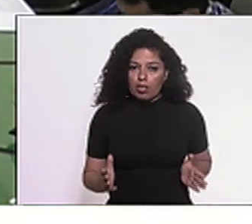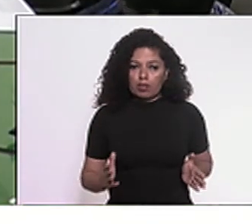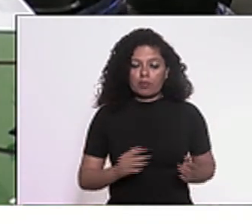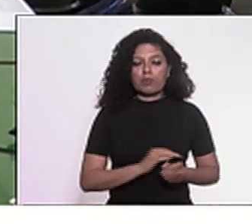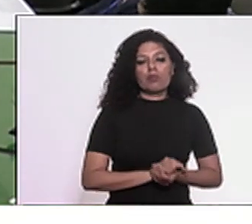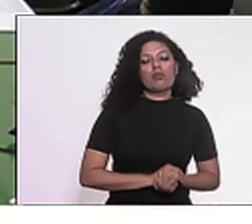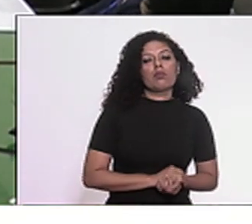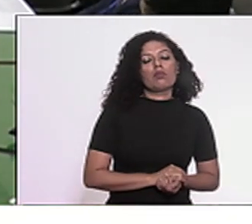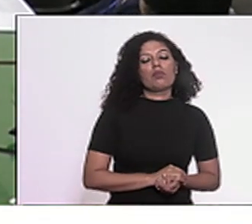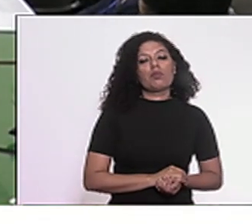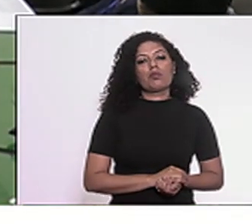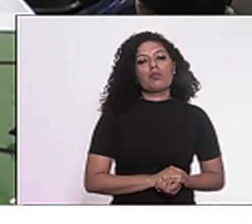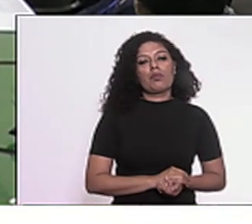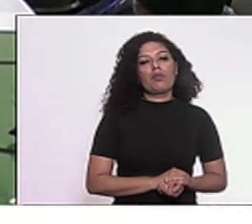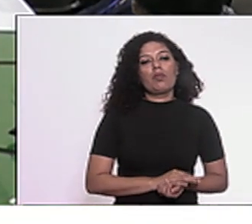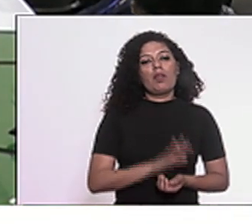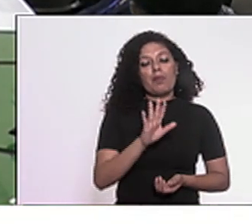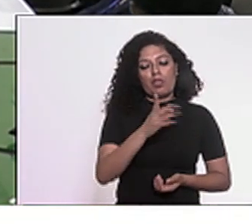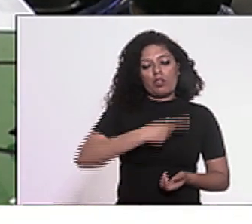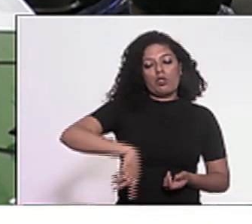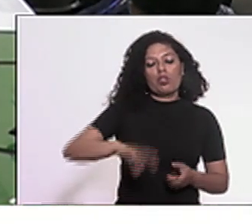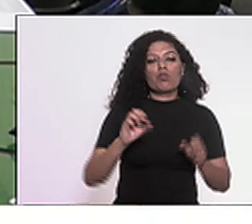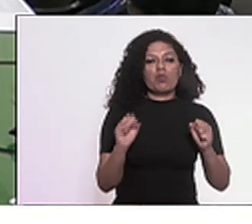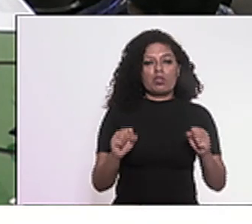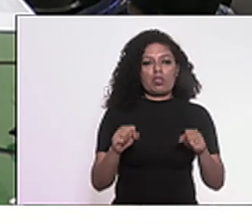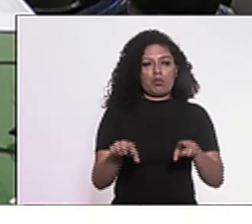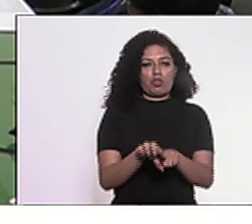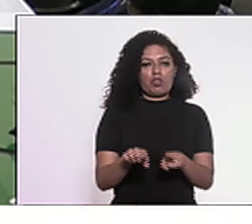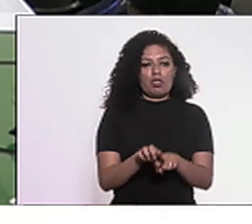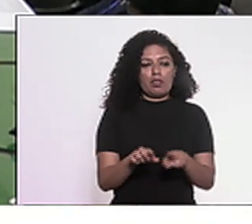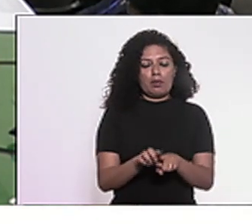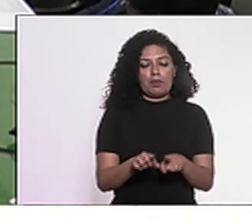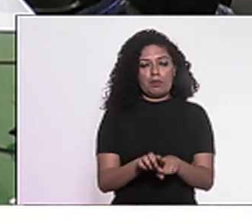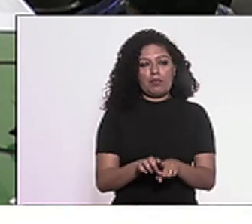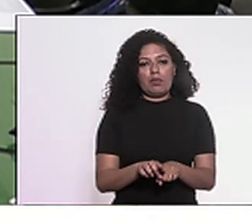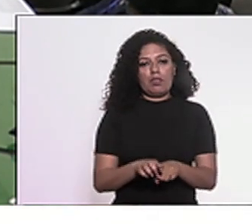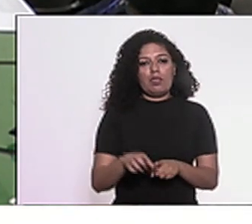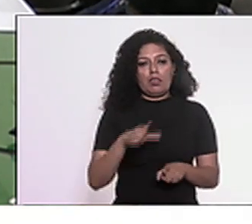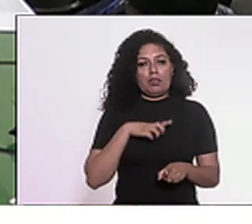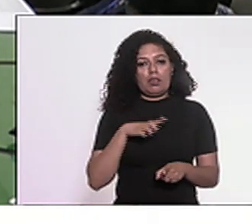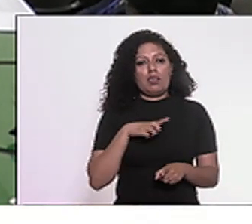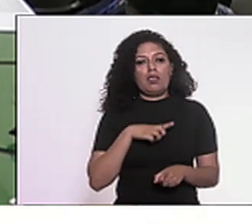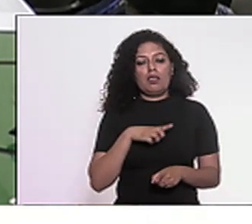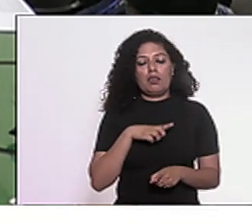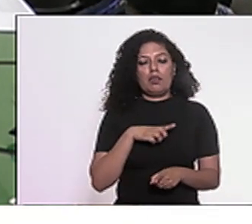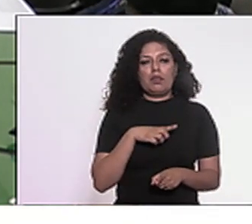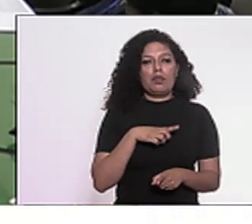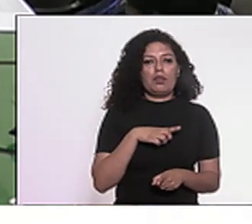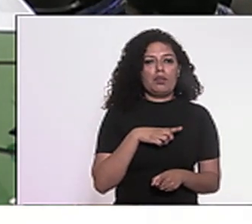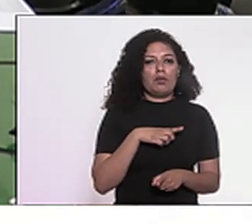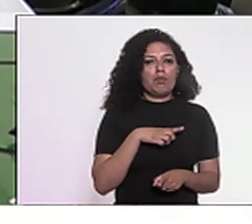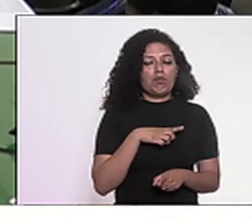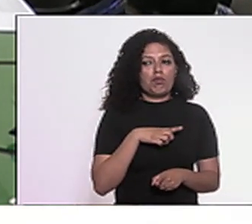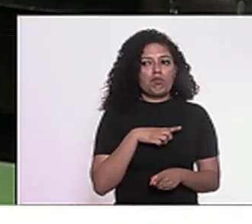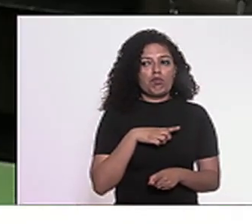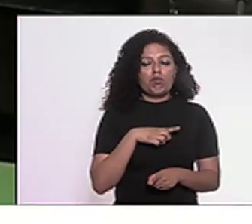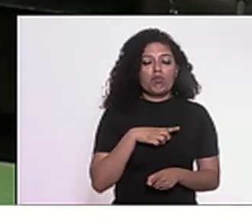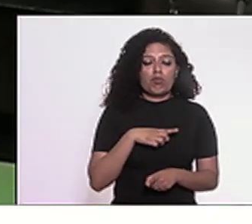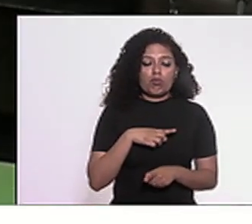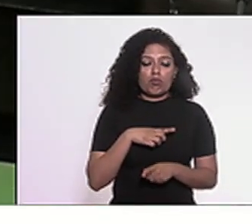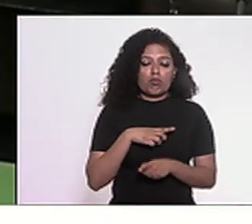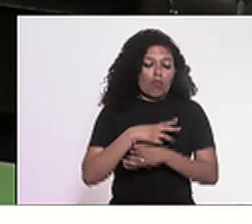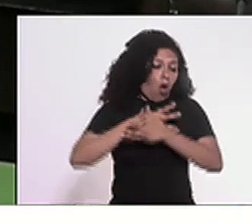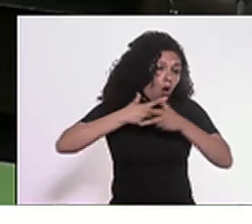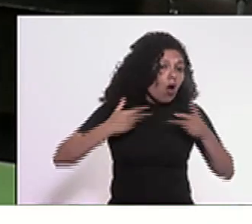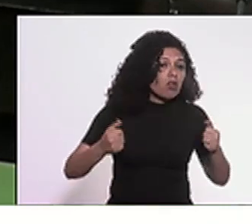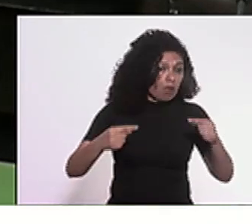e poderemos, inclusive, receber algumas das demandas dos servidores públicos